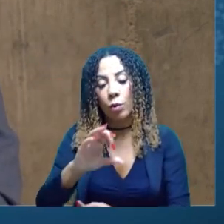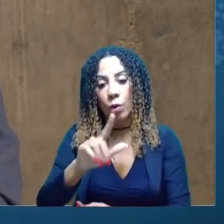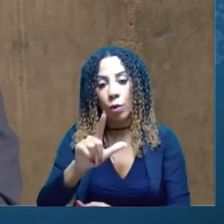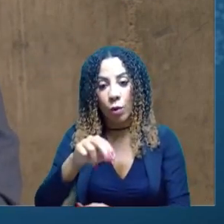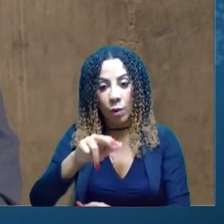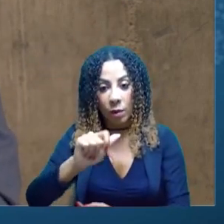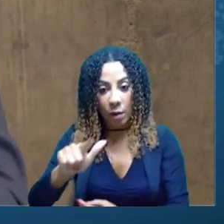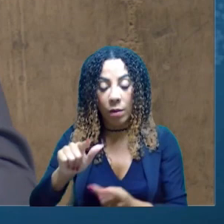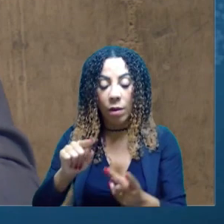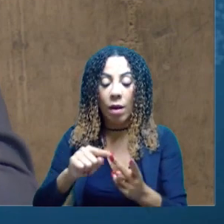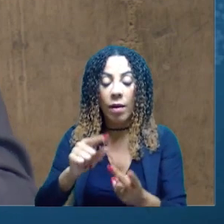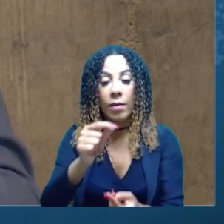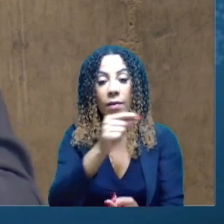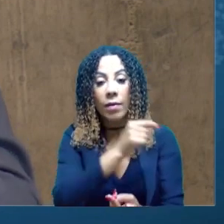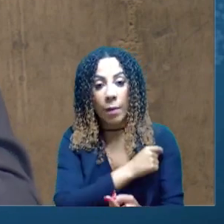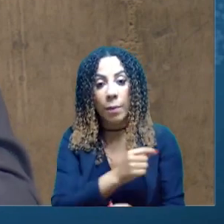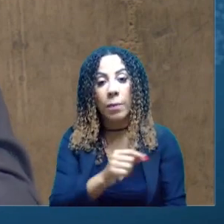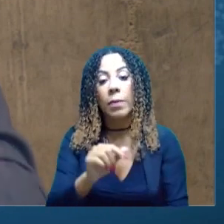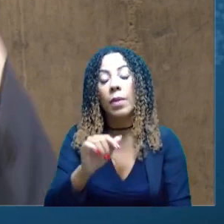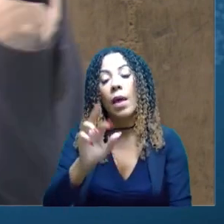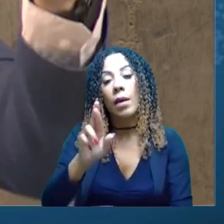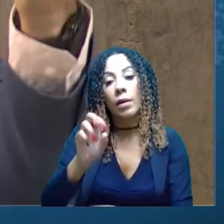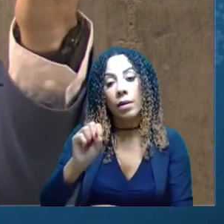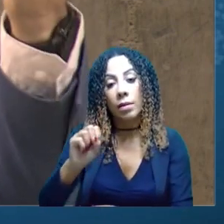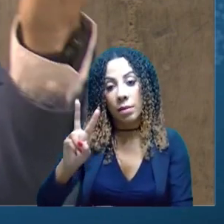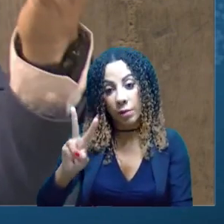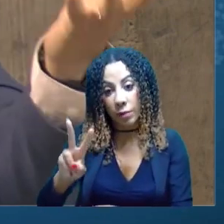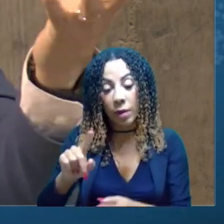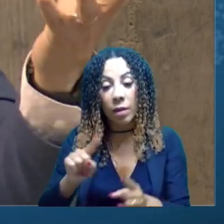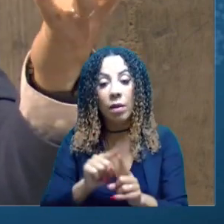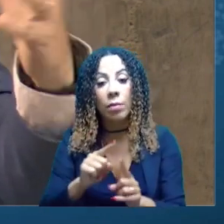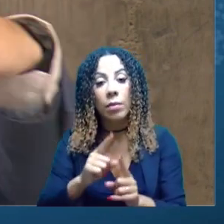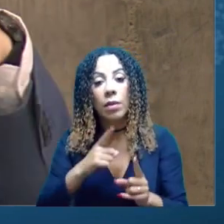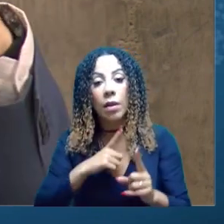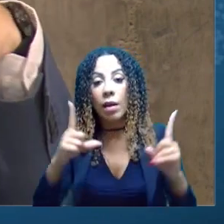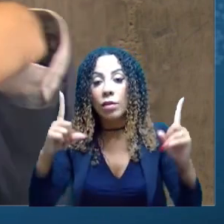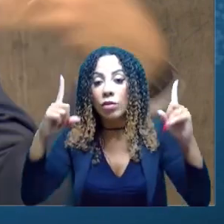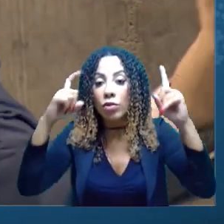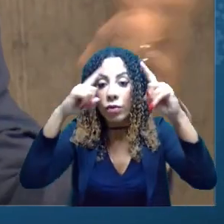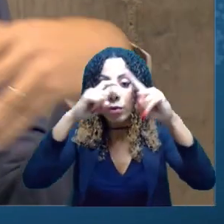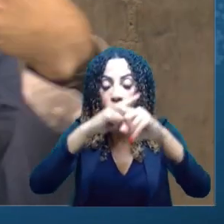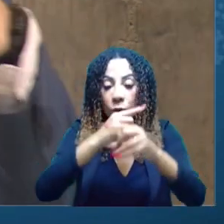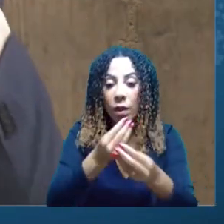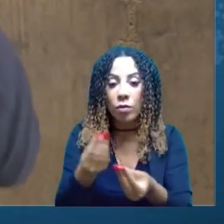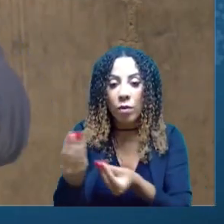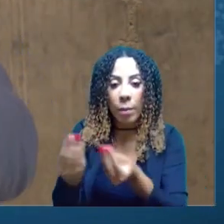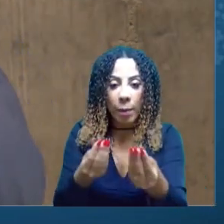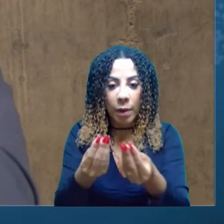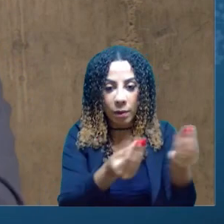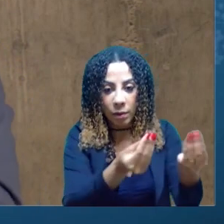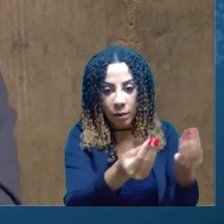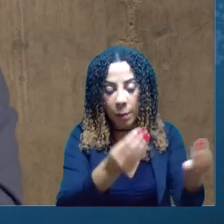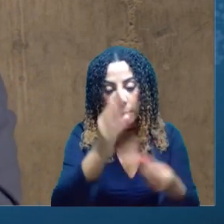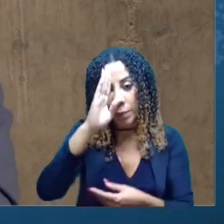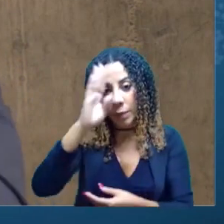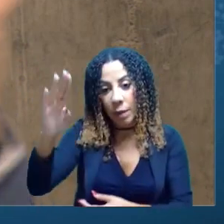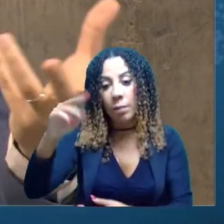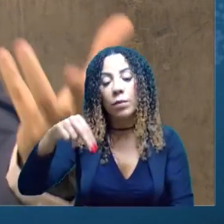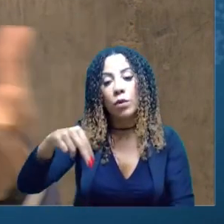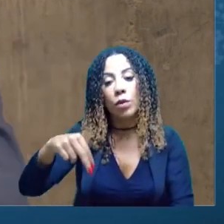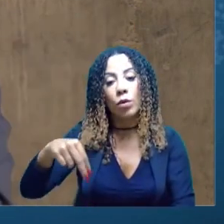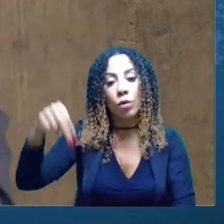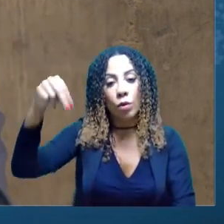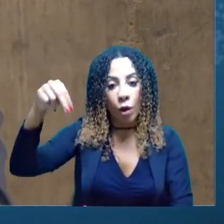vacina para RSV, e você tem dificuldades de fornecimento, especialmente no norte global.